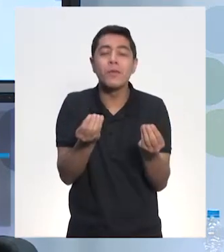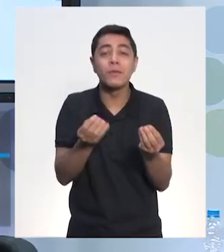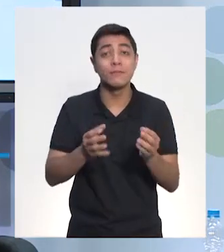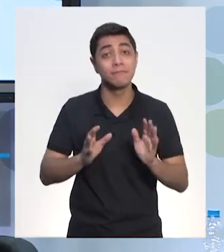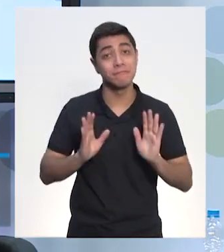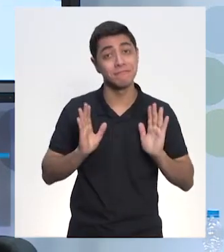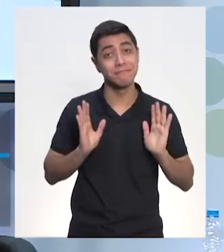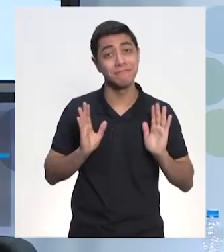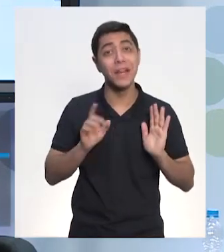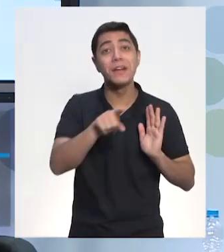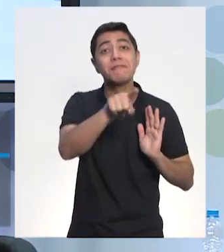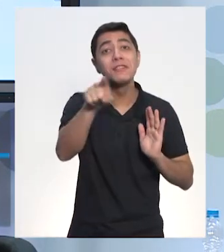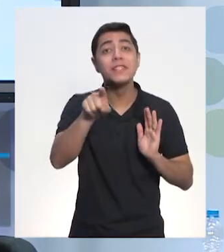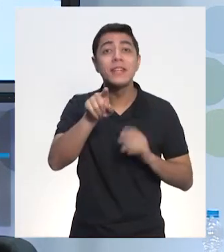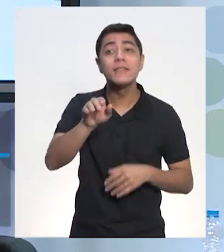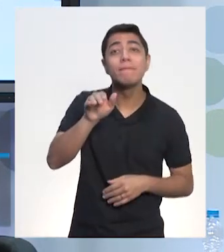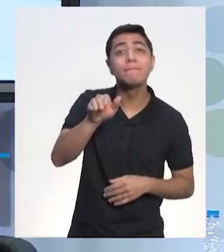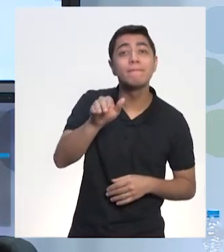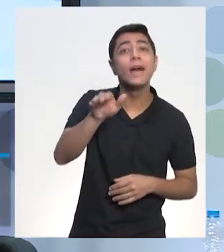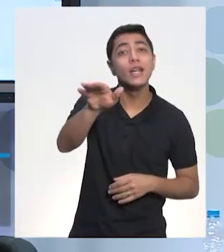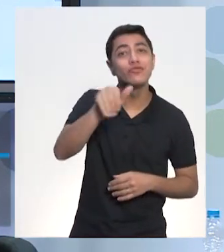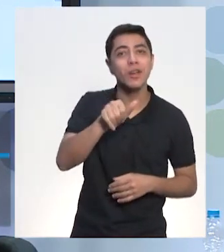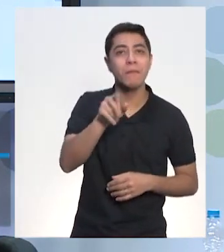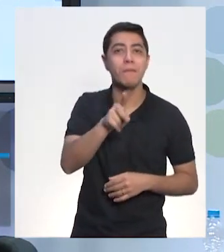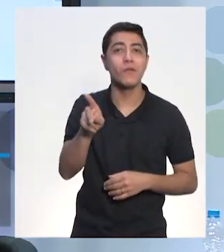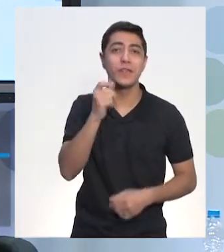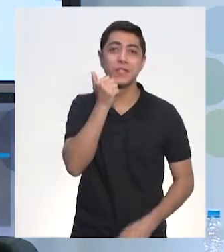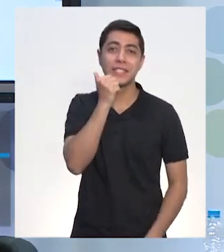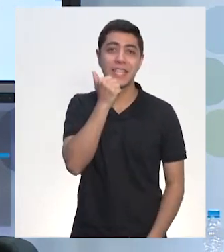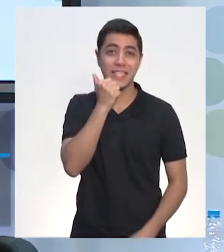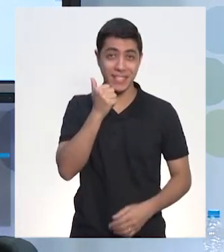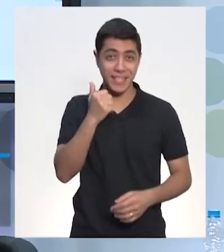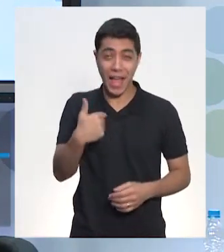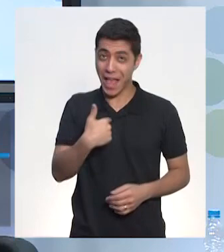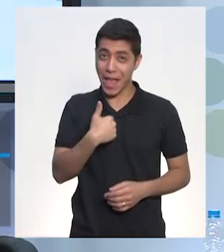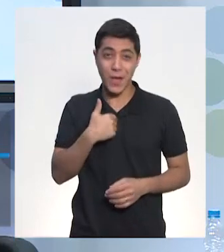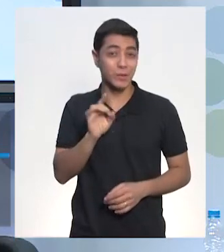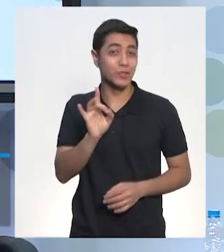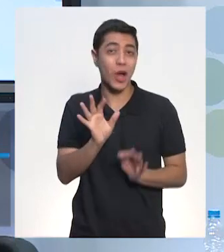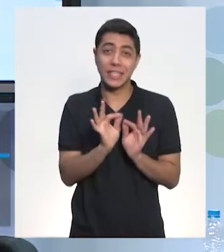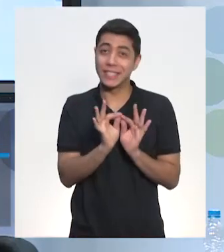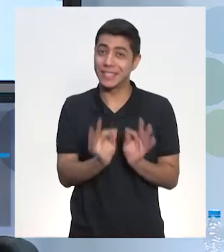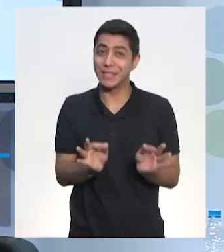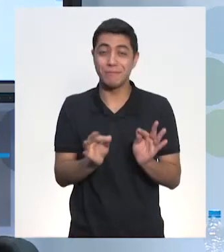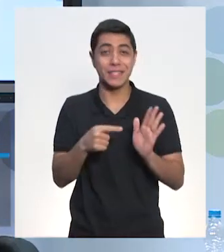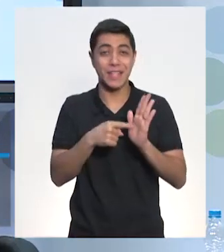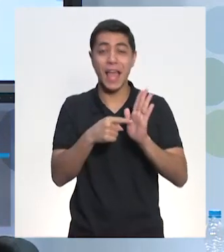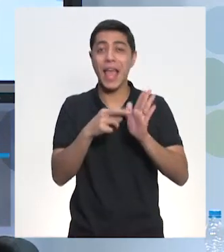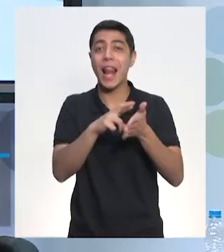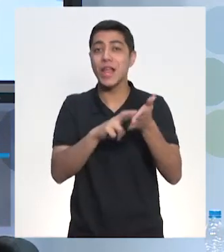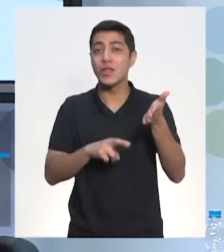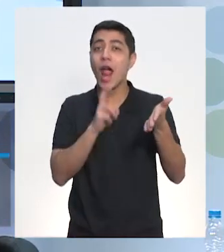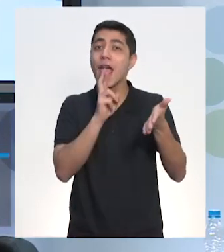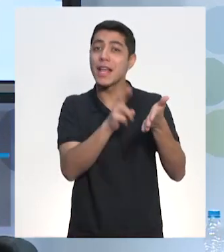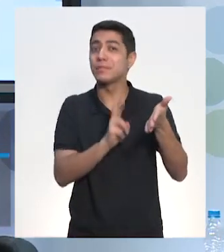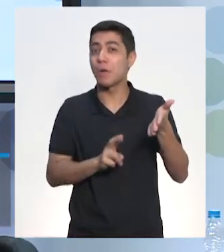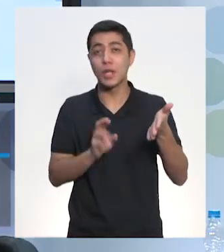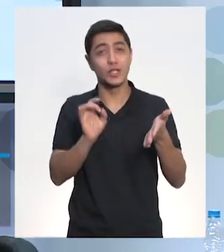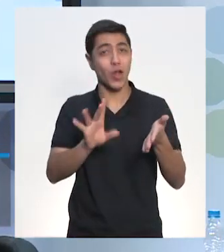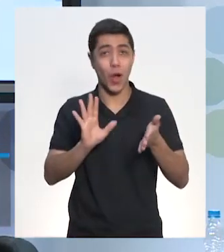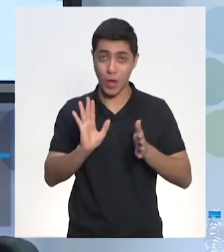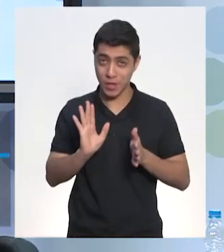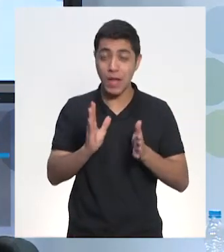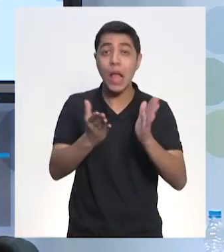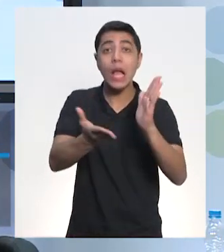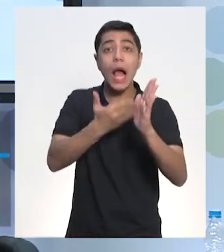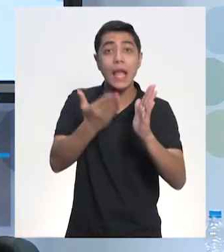de ciências, tá? Que eu só estou aqui para ensinar a fazer o relatório, tá? Então, assim, ó, no caderno do aluno vocês têm o passo a passo